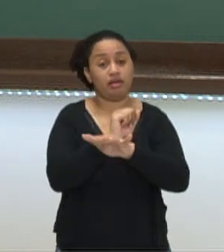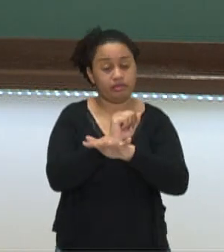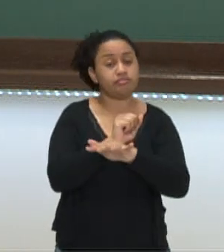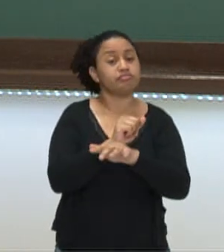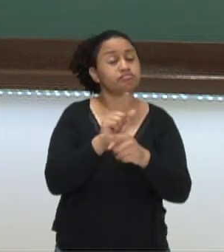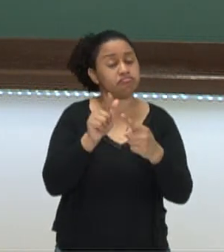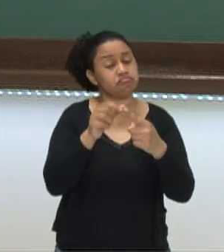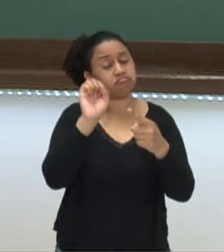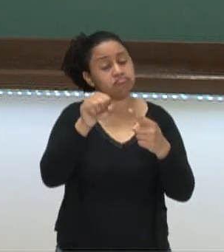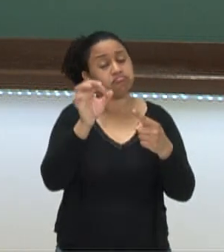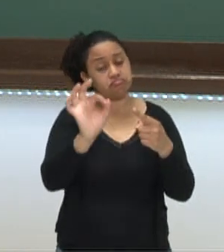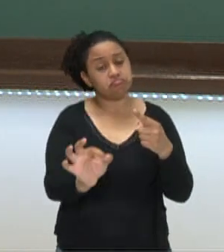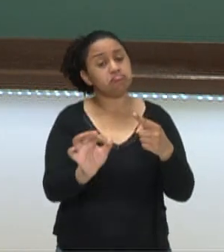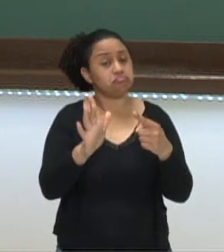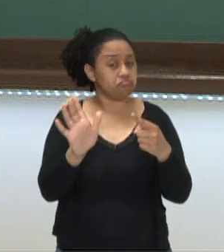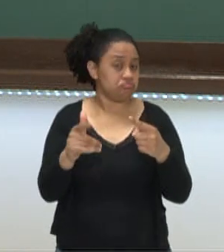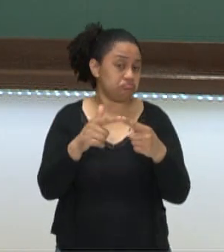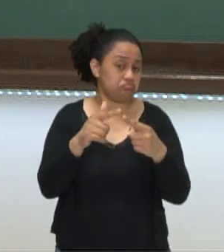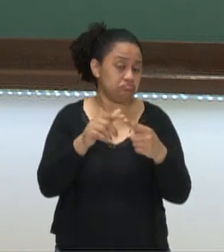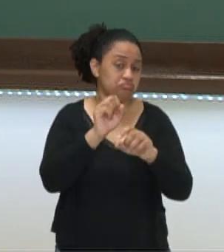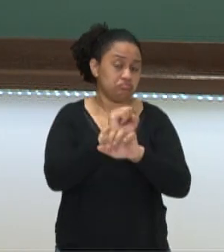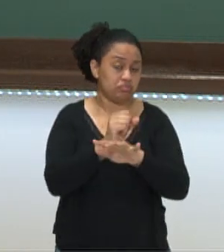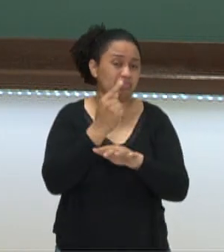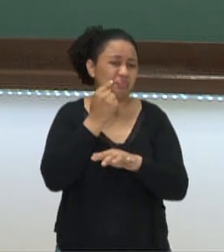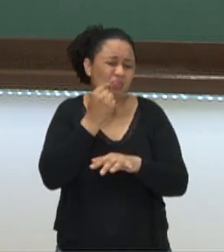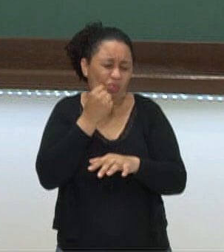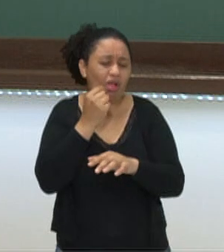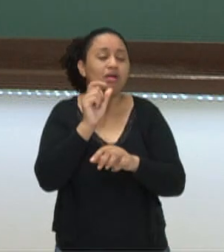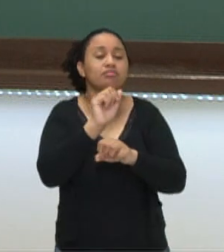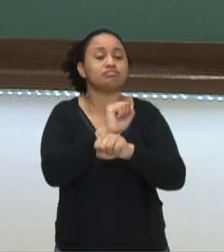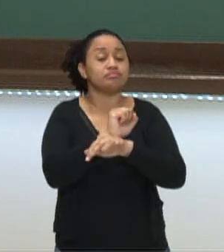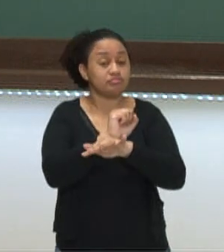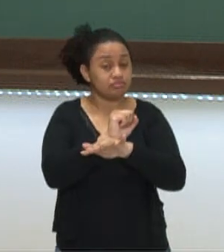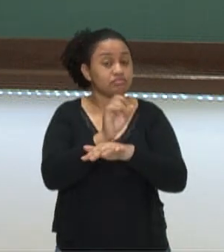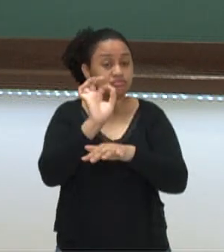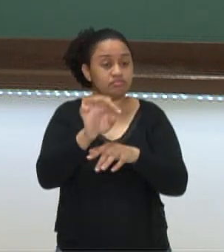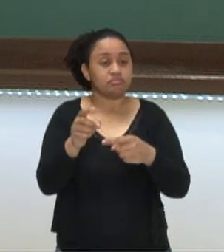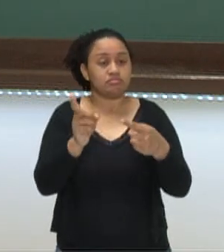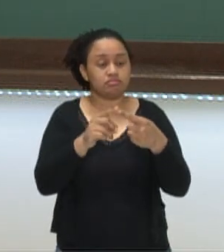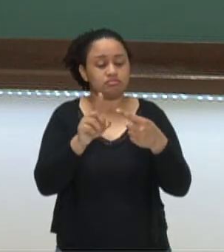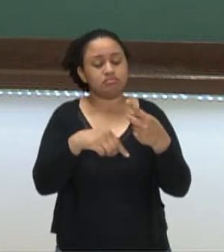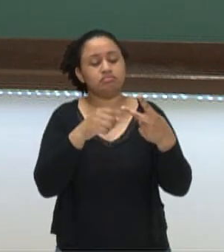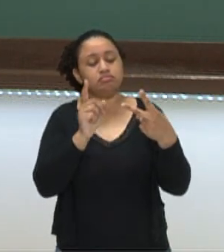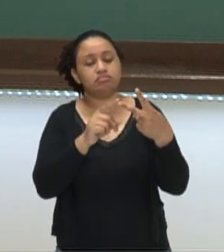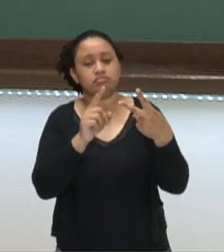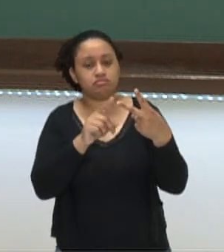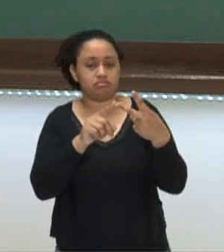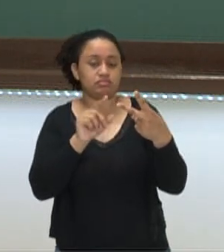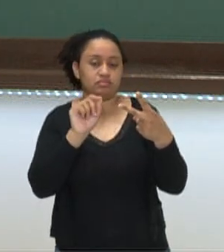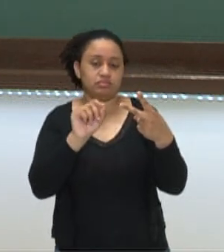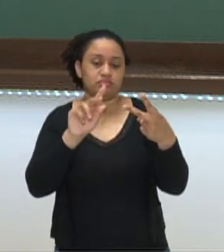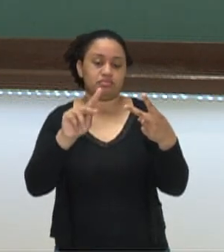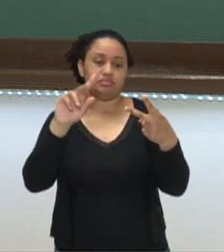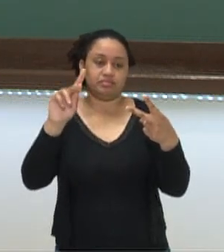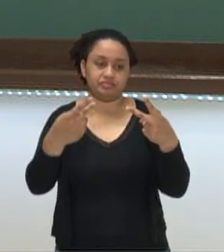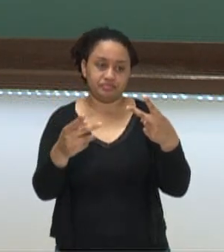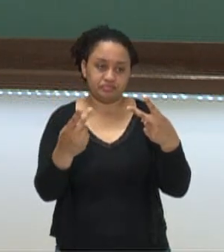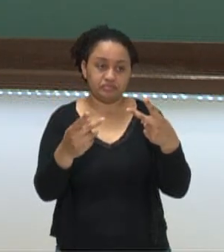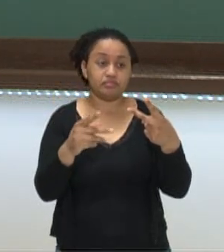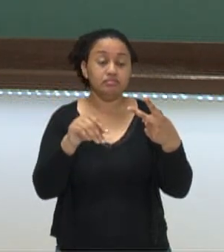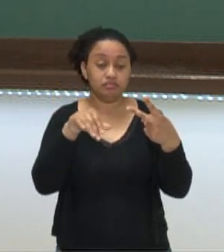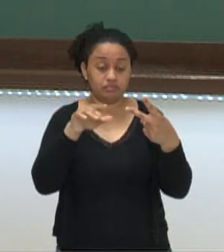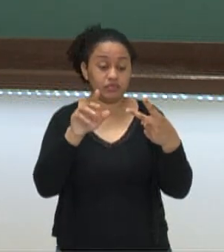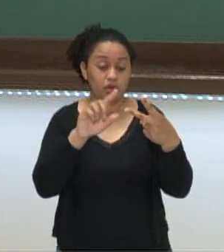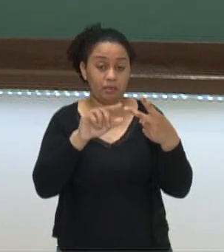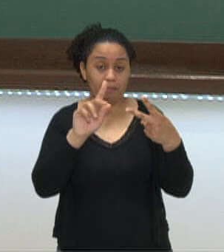ácido? Sim, certíssimo. Limão é bem ácido, tá? A segunda afirmativa, o pH,